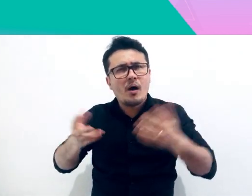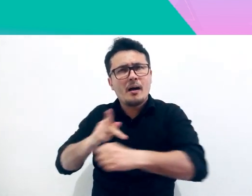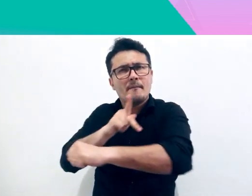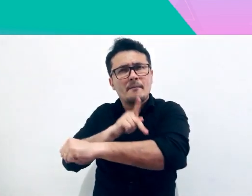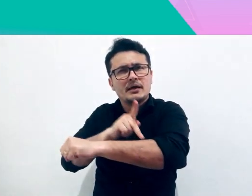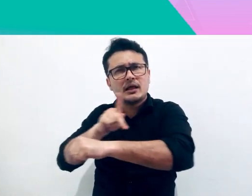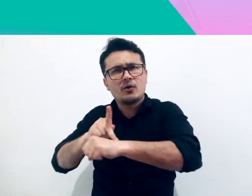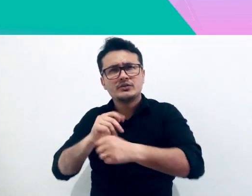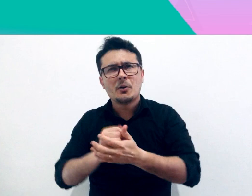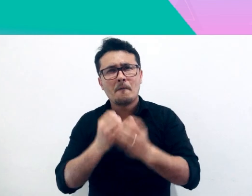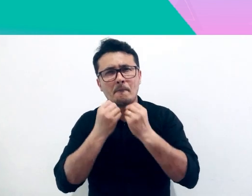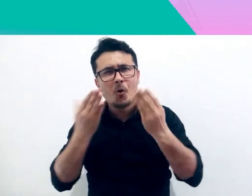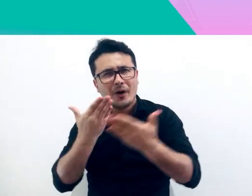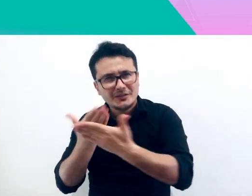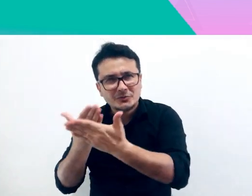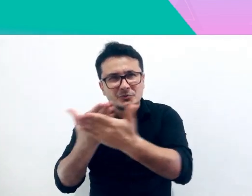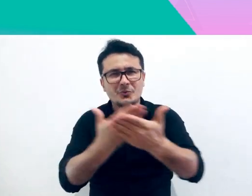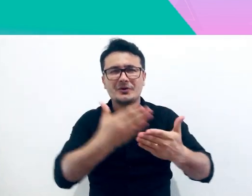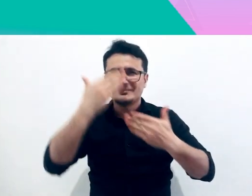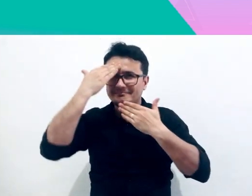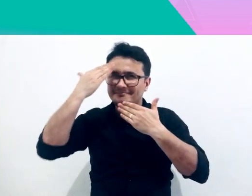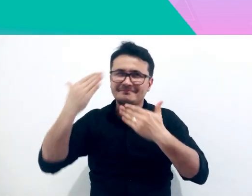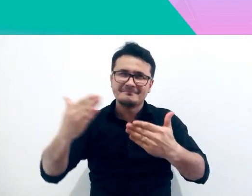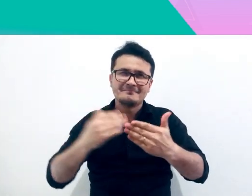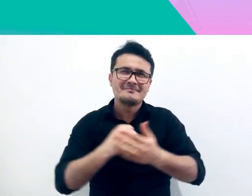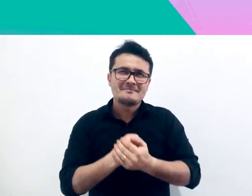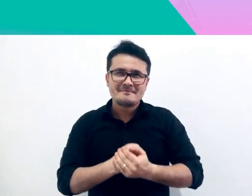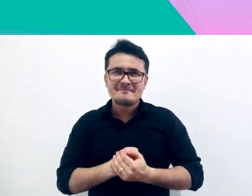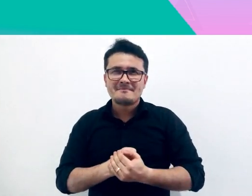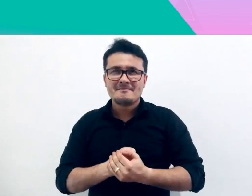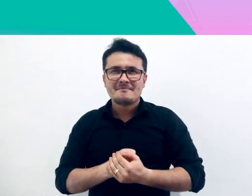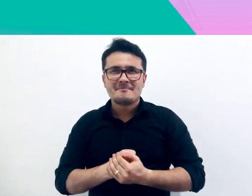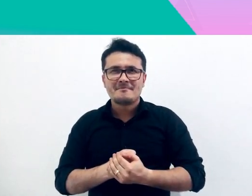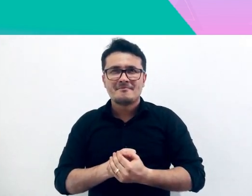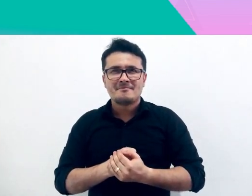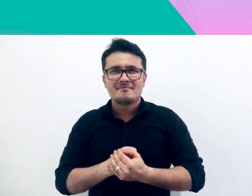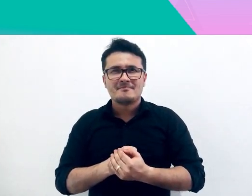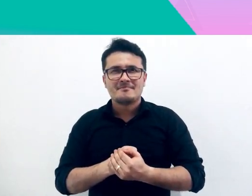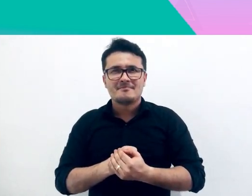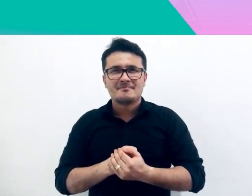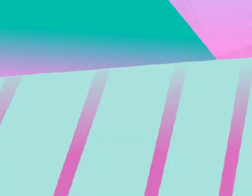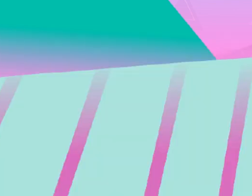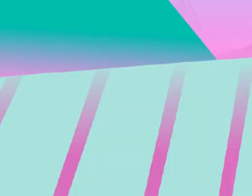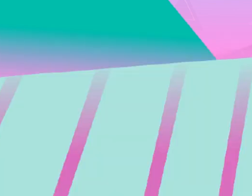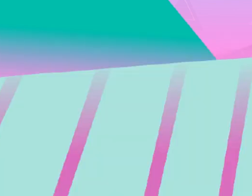mais ainda o seu fazer pedagógico. Bom estudo e obrigada!